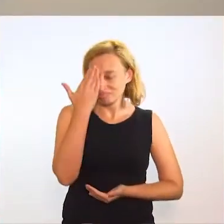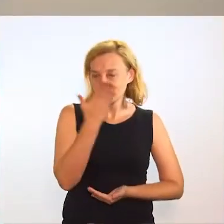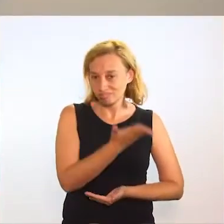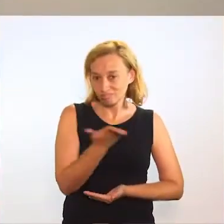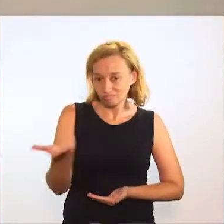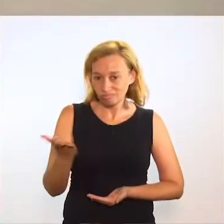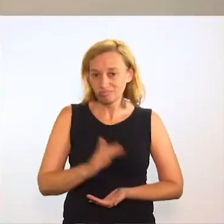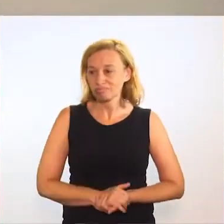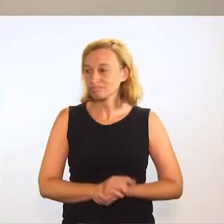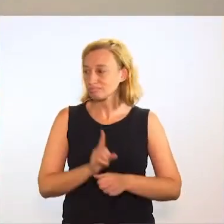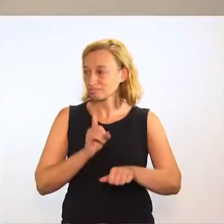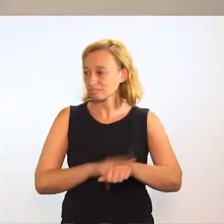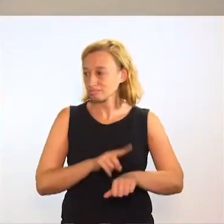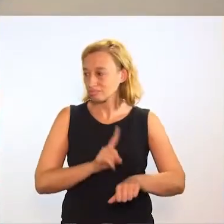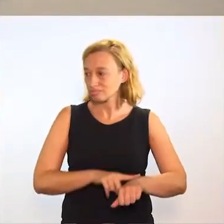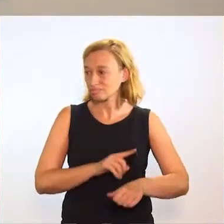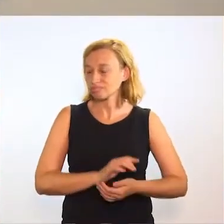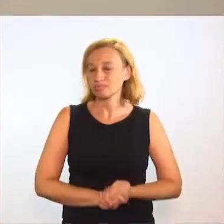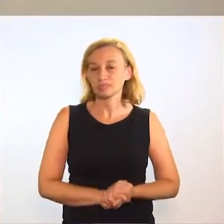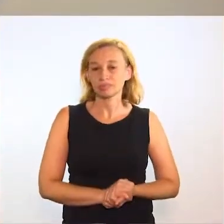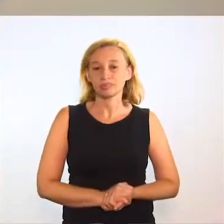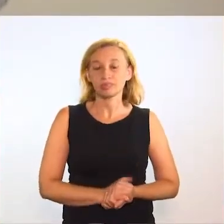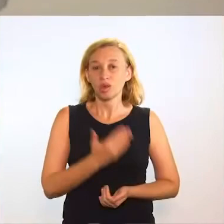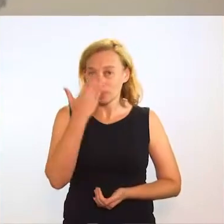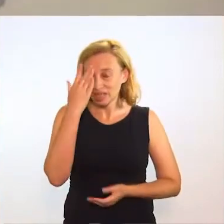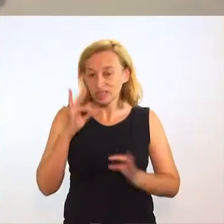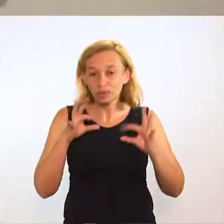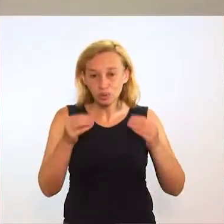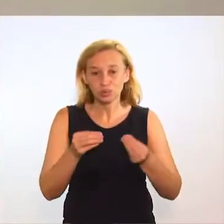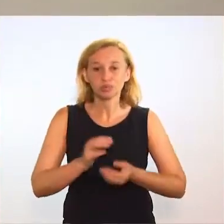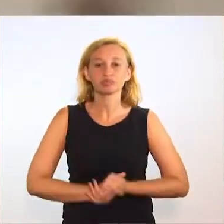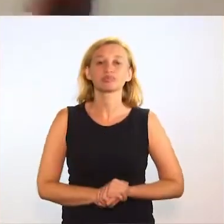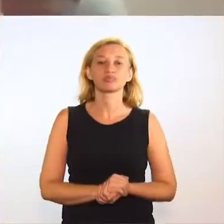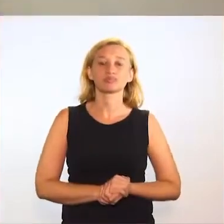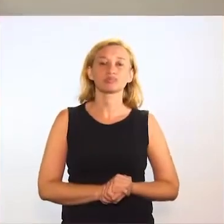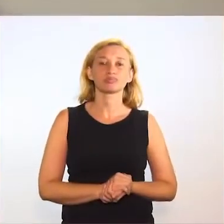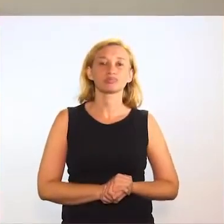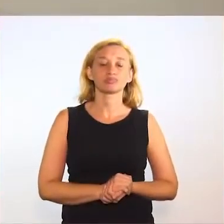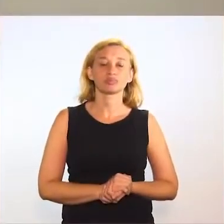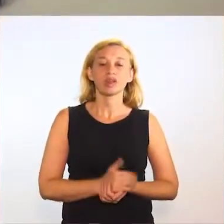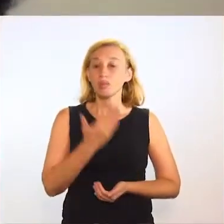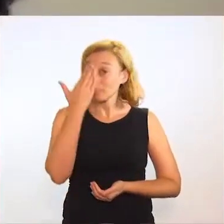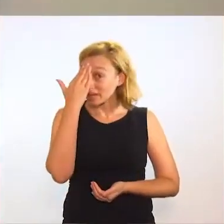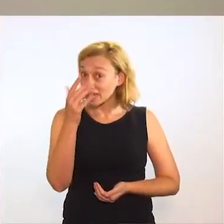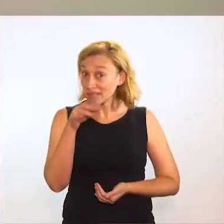é isso. Só tenho a agradecer a vocês por esse momento e por essa rede. Obrigada por tudo.